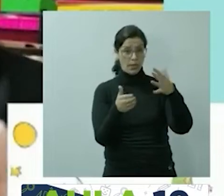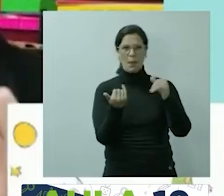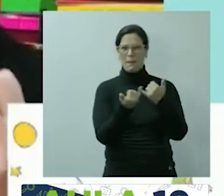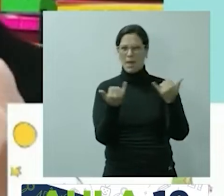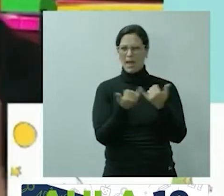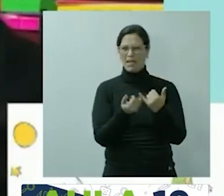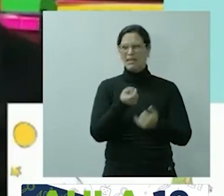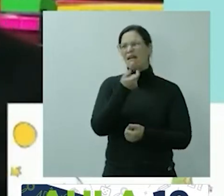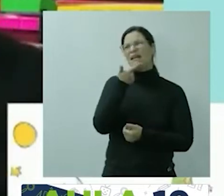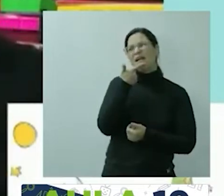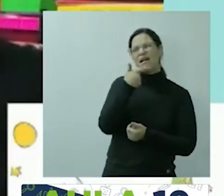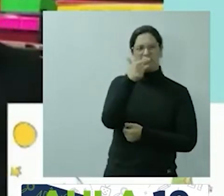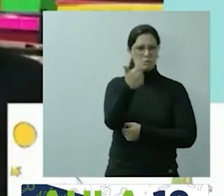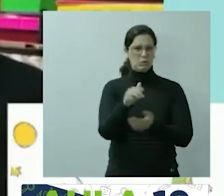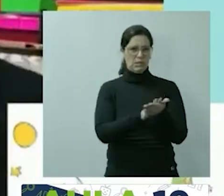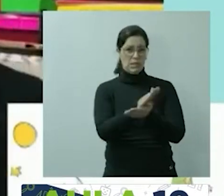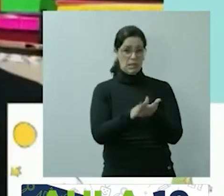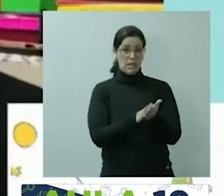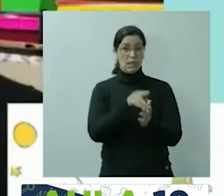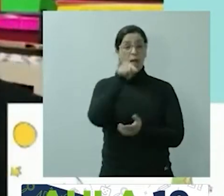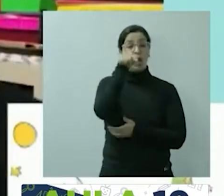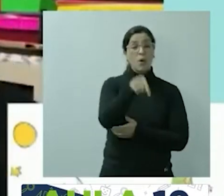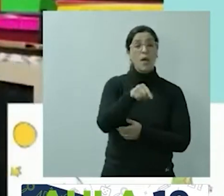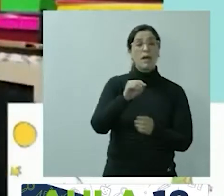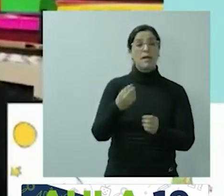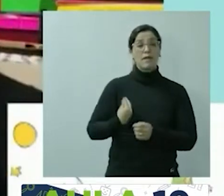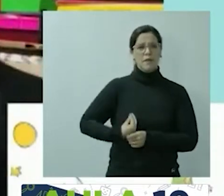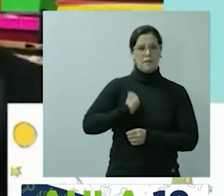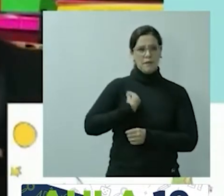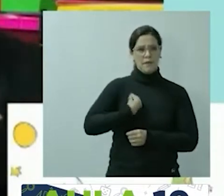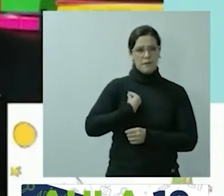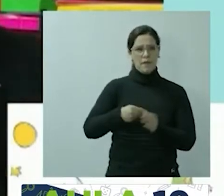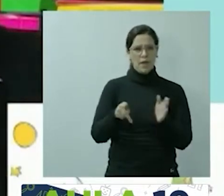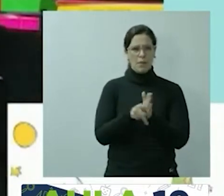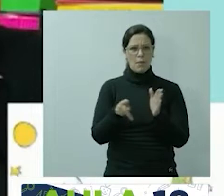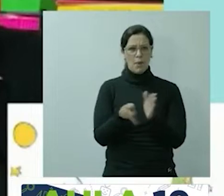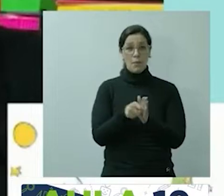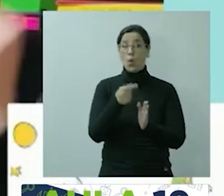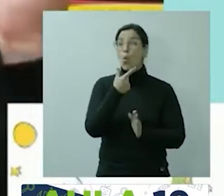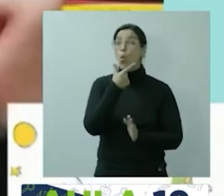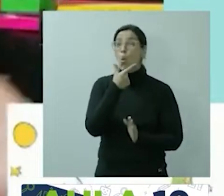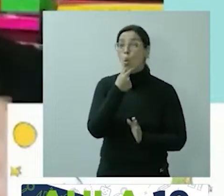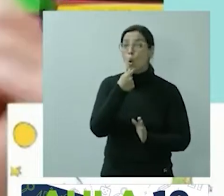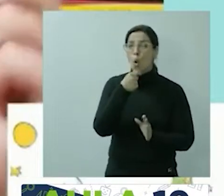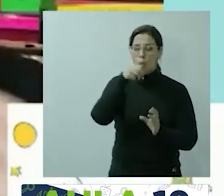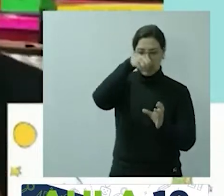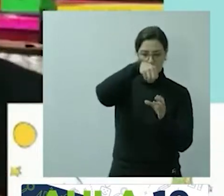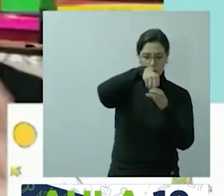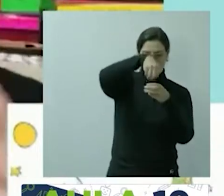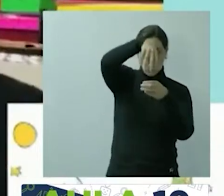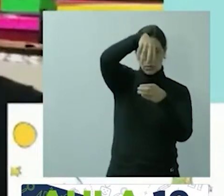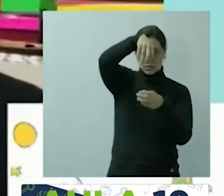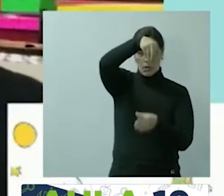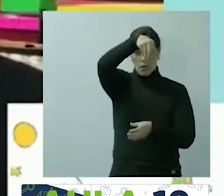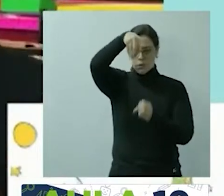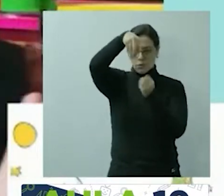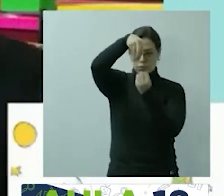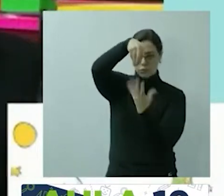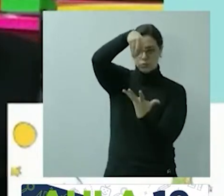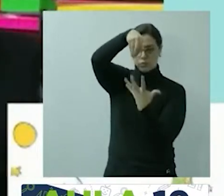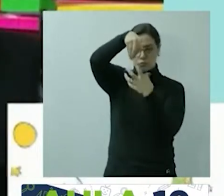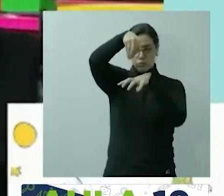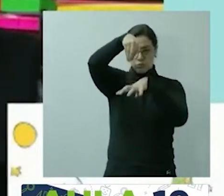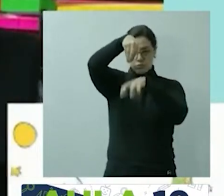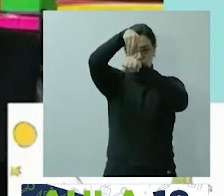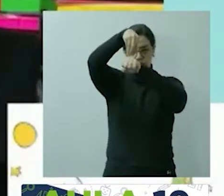sem graça. Era o planeta onde vivia o acendedor de lampiões. Ele acendia, apagava, acendia, apagava, acendia, apagava.